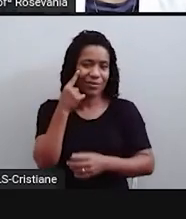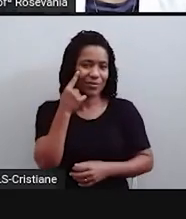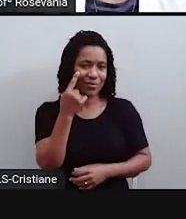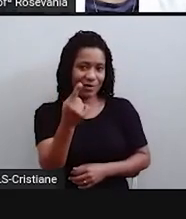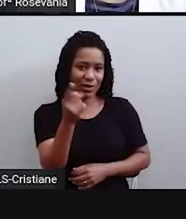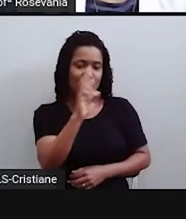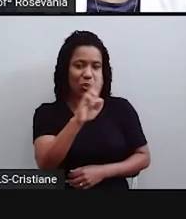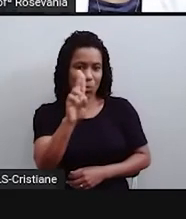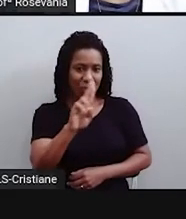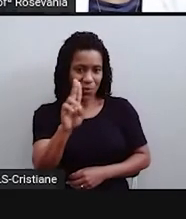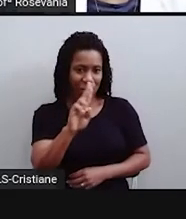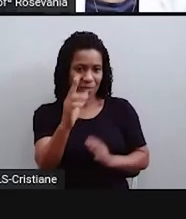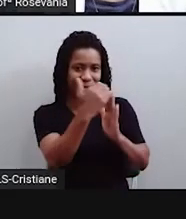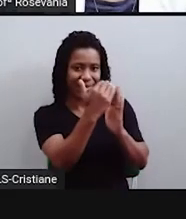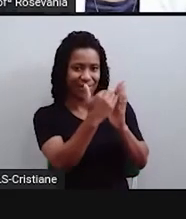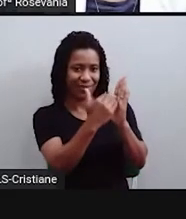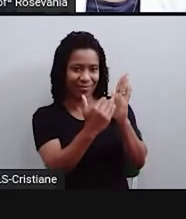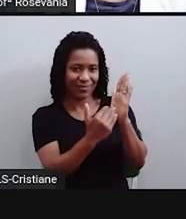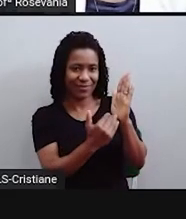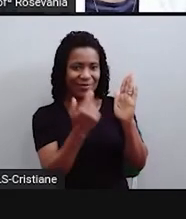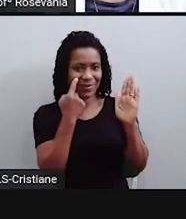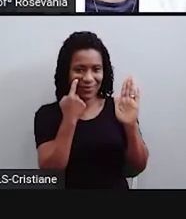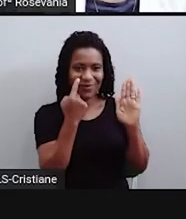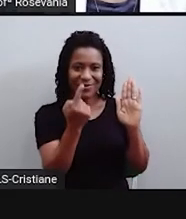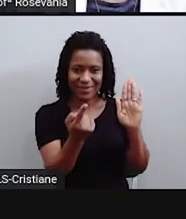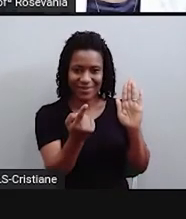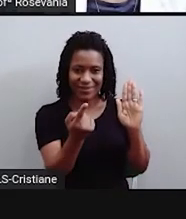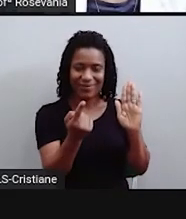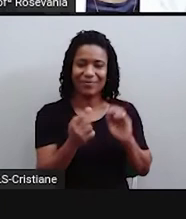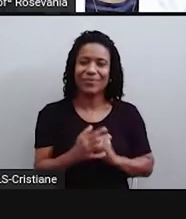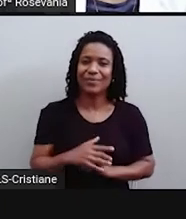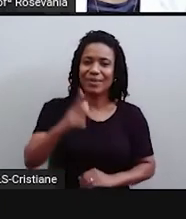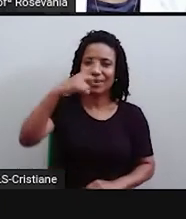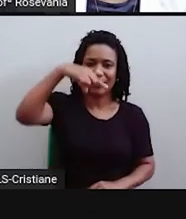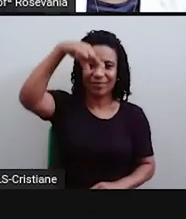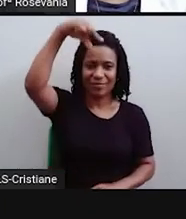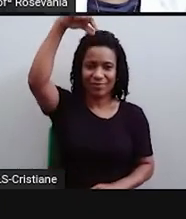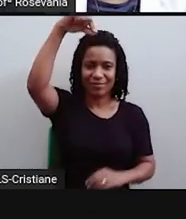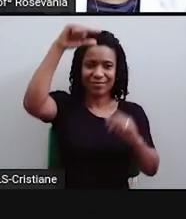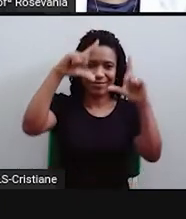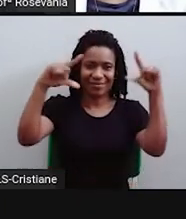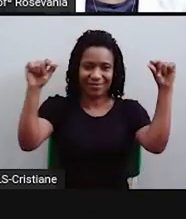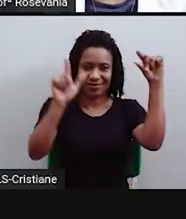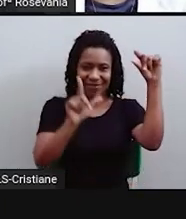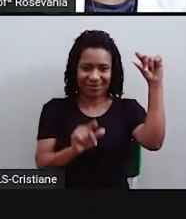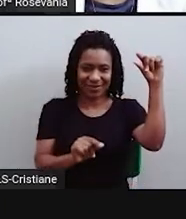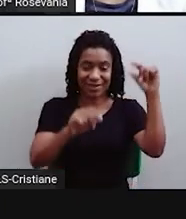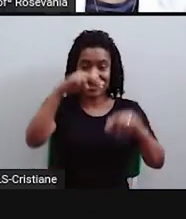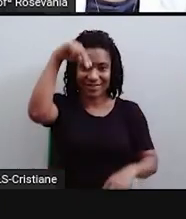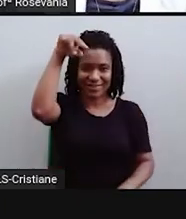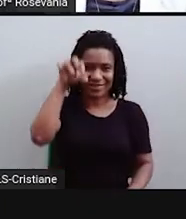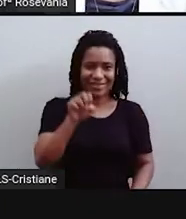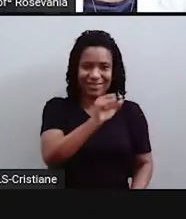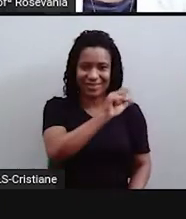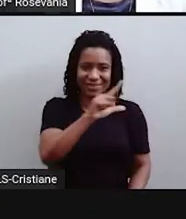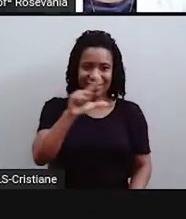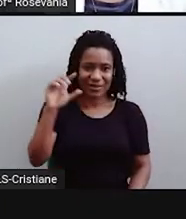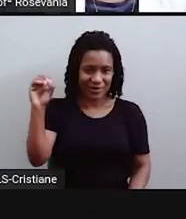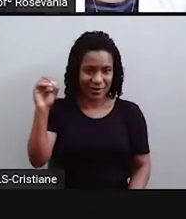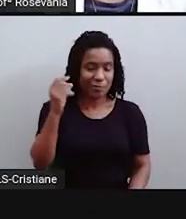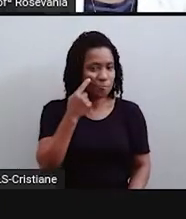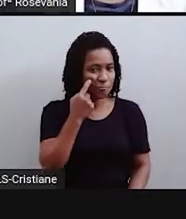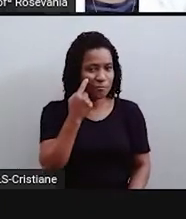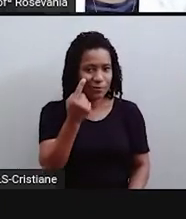a partir daí. Aqui, os pontos cardeais, norte, leste, sul e oeste. Os